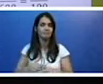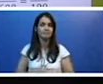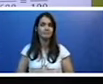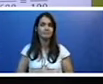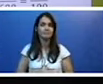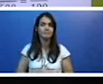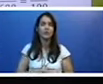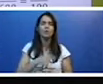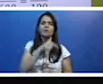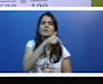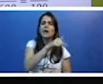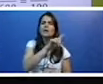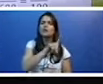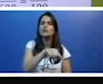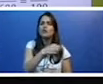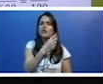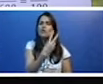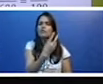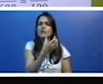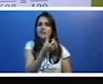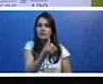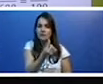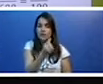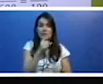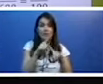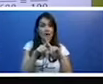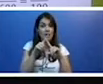7,26 metros vezes 100,